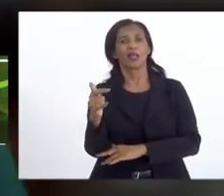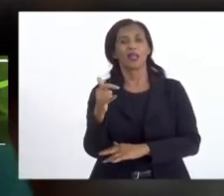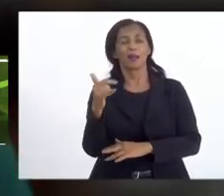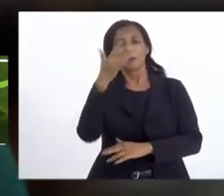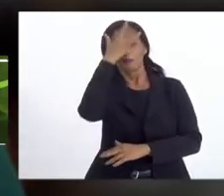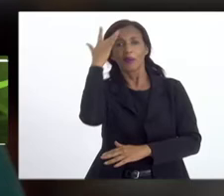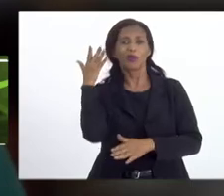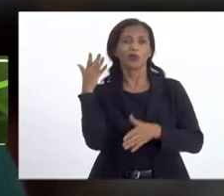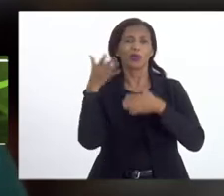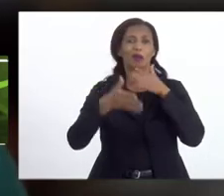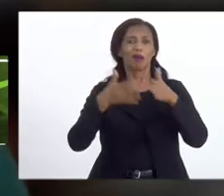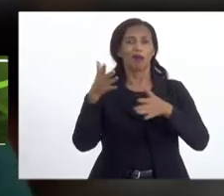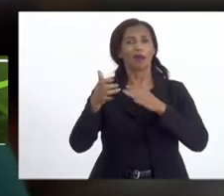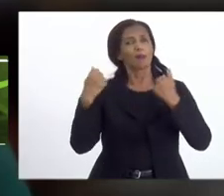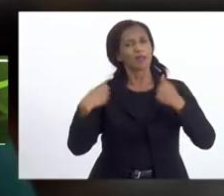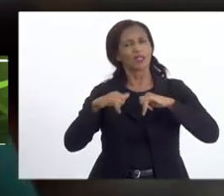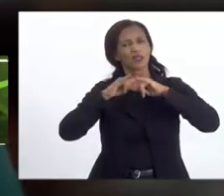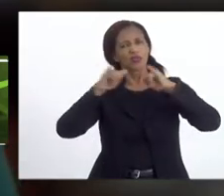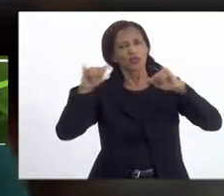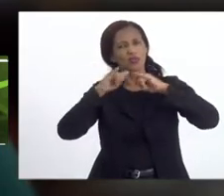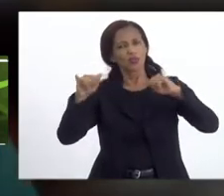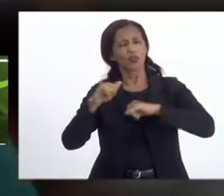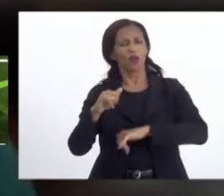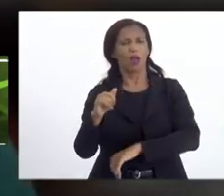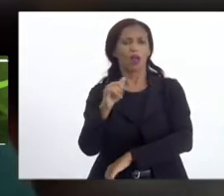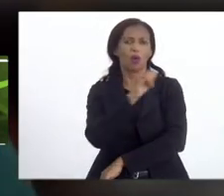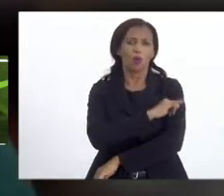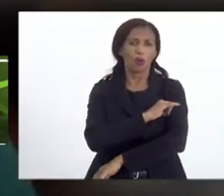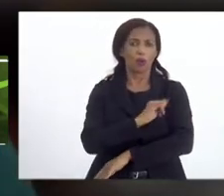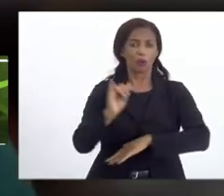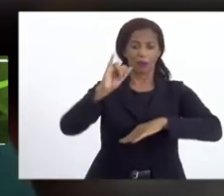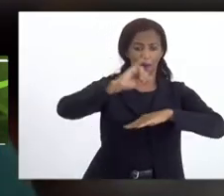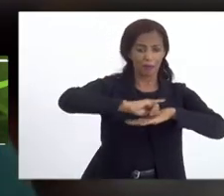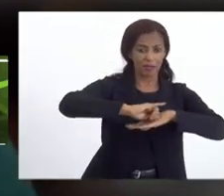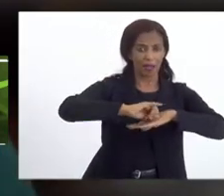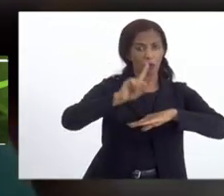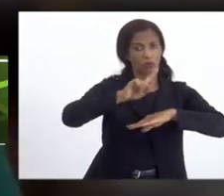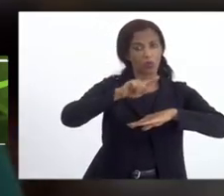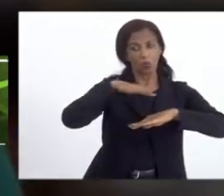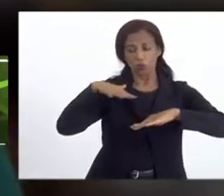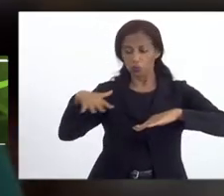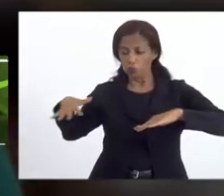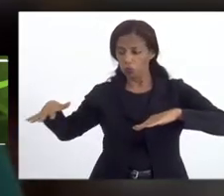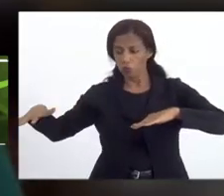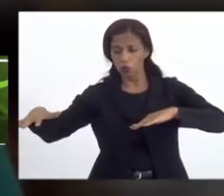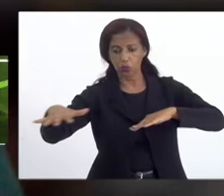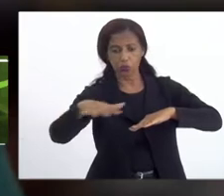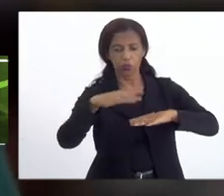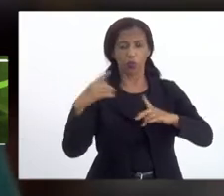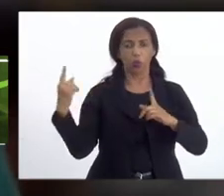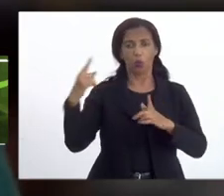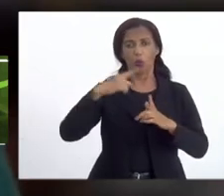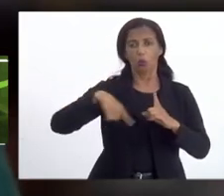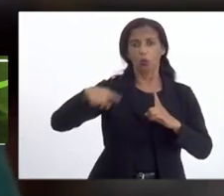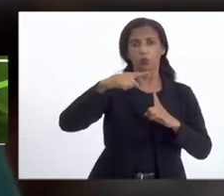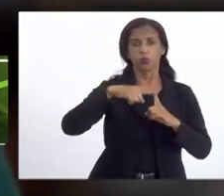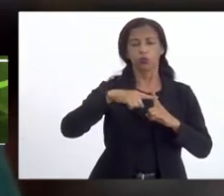divulgando o Rio de Janeiro como, não só a capital, mas todo o estado como alvo de turismo.